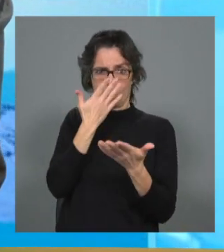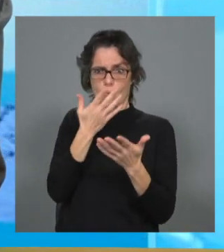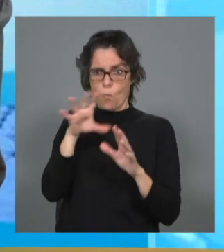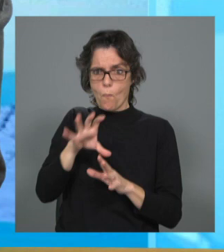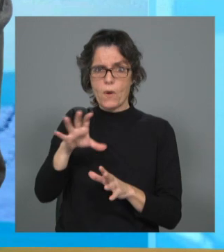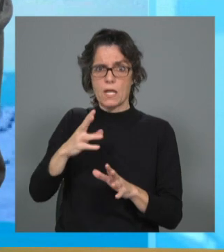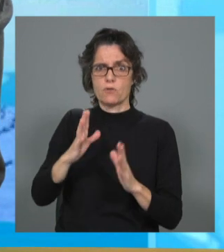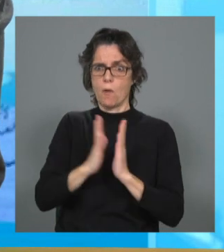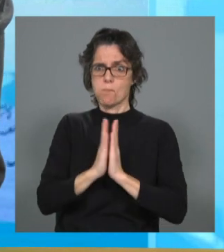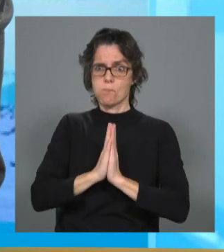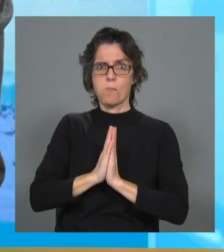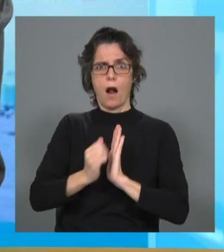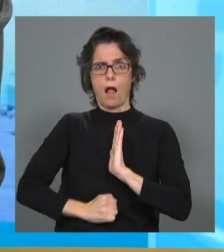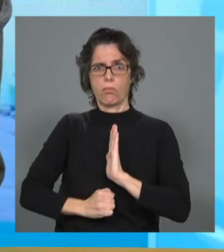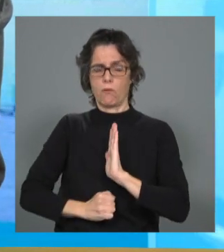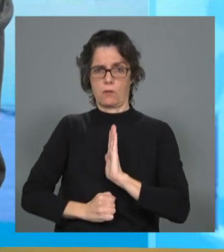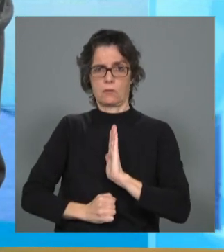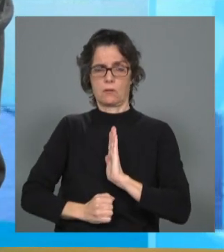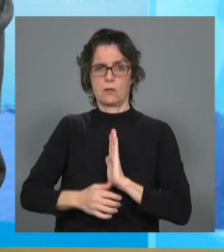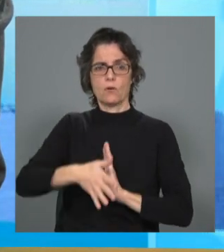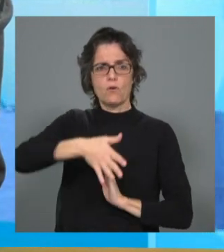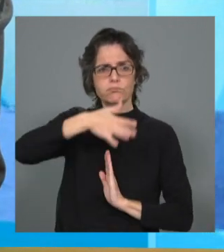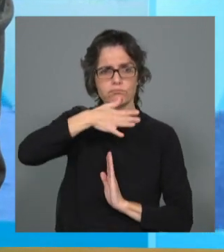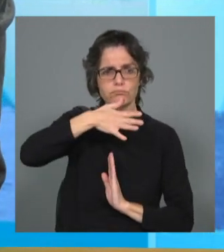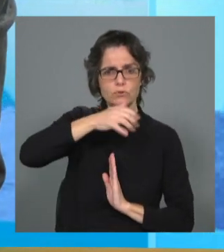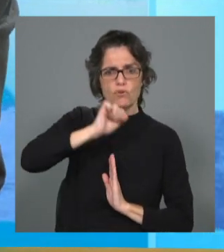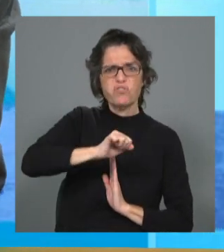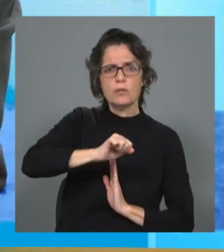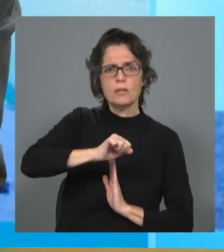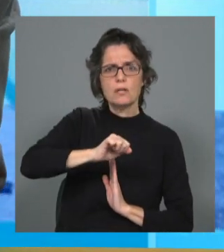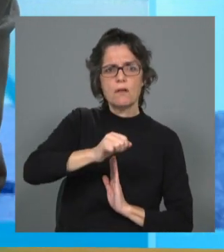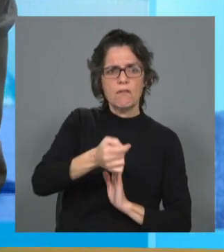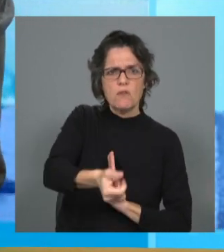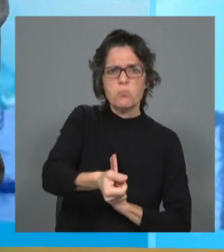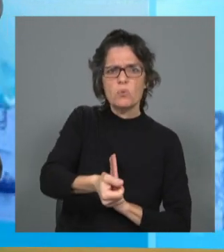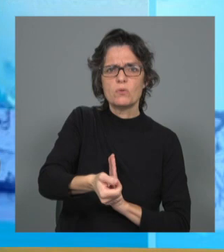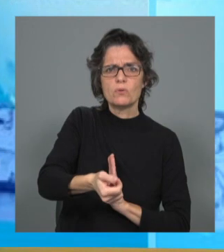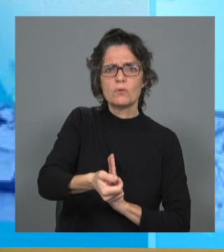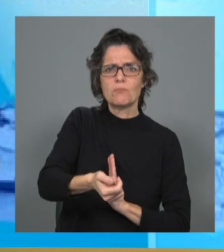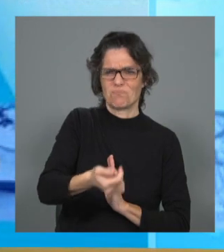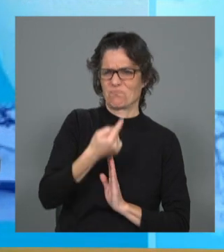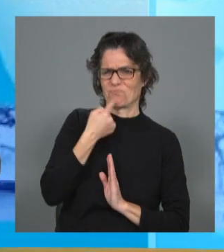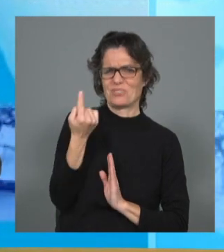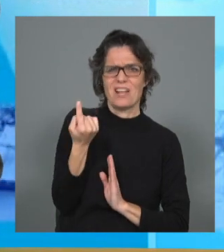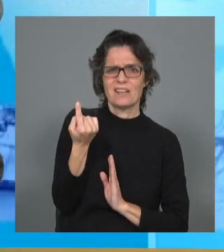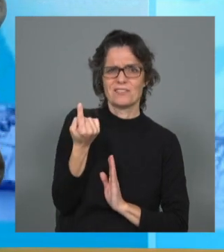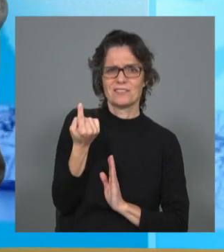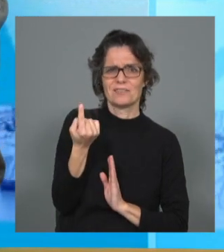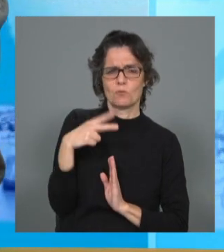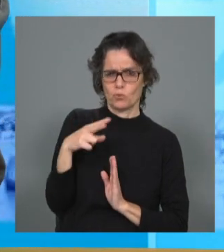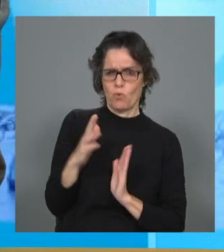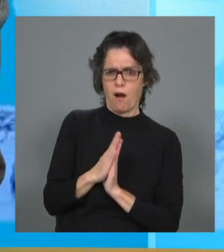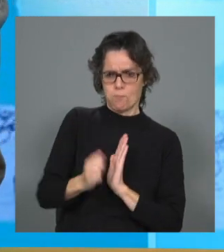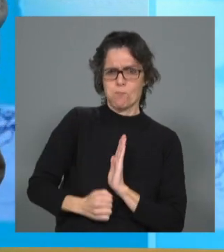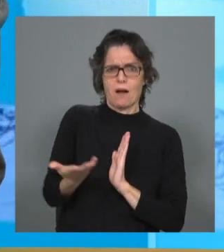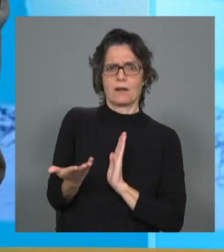desse discurso nos órgãos da política seja ainda tão escassa. Apesar de tudo, e é importante